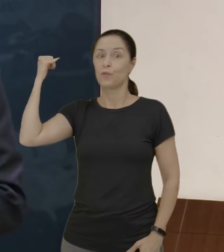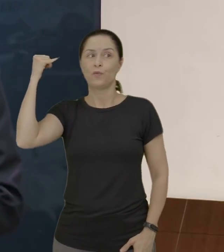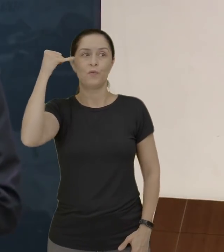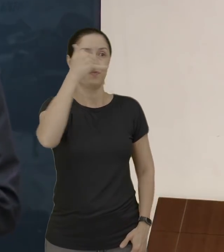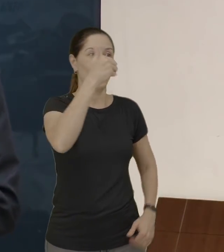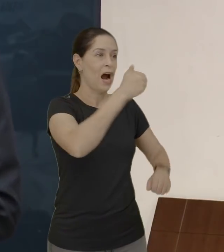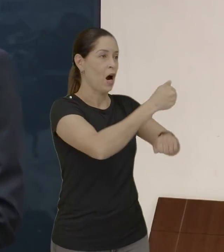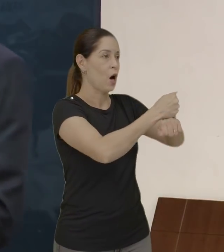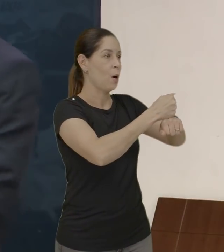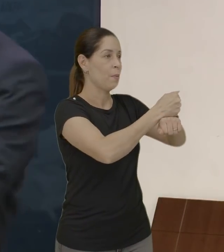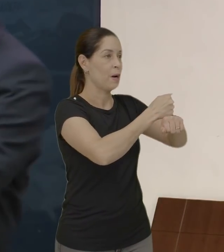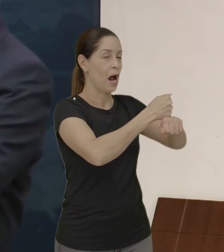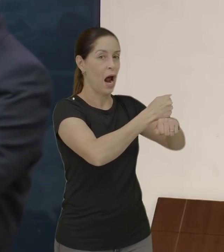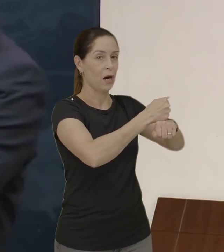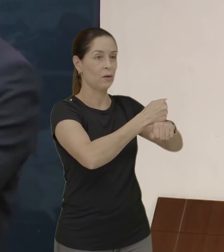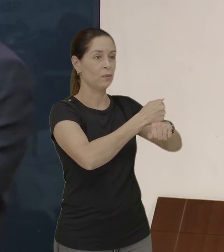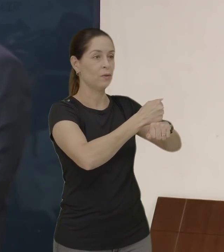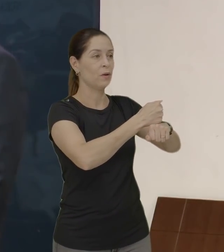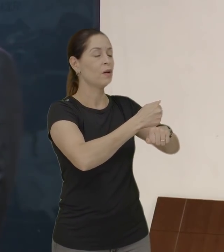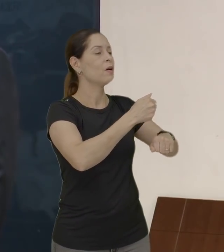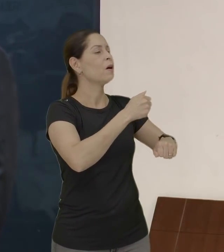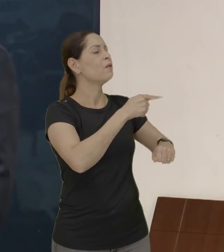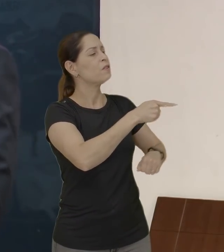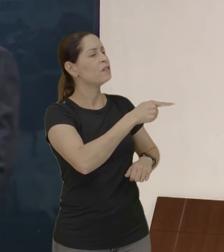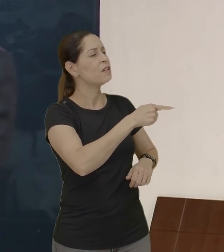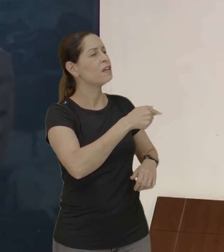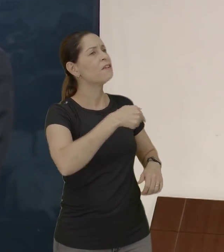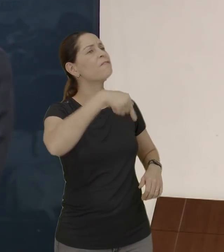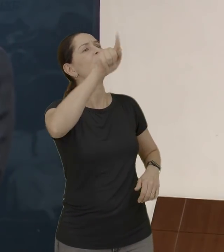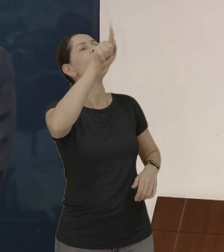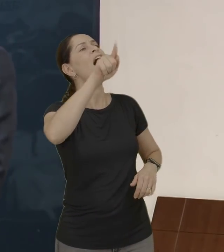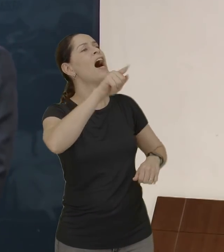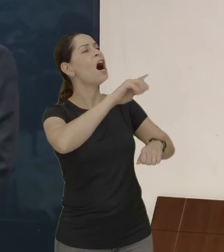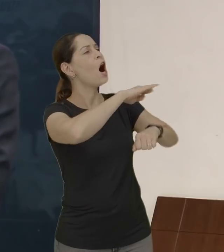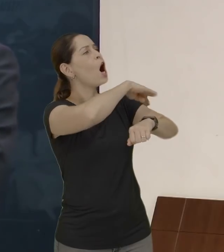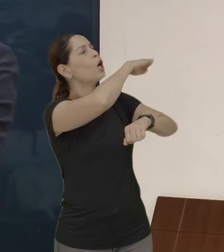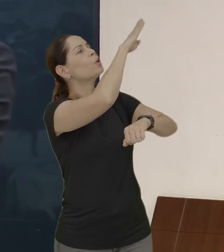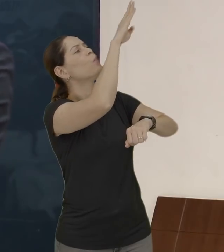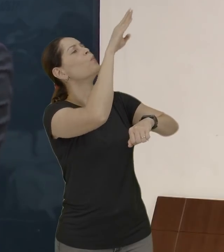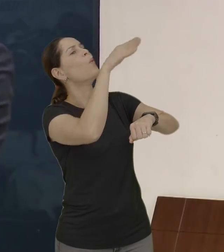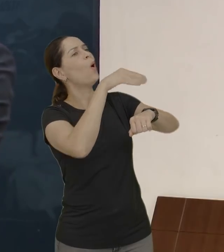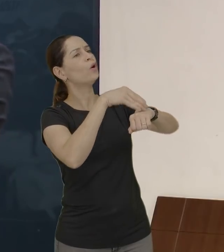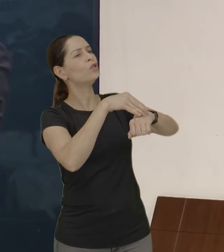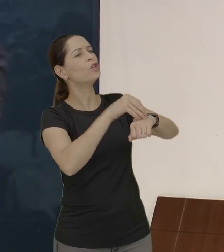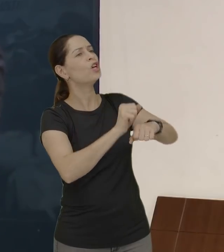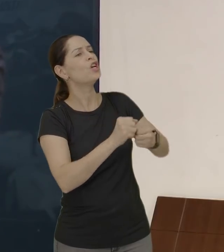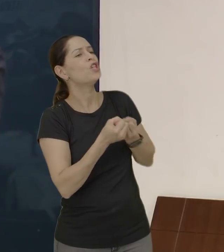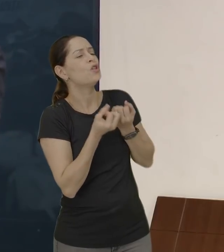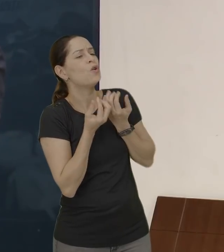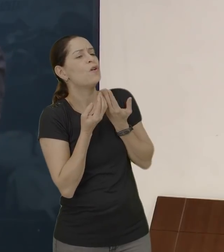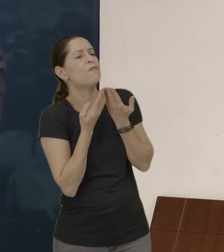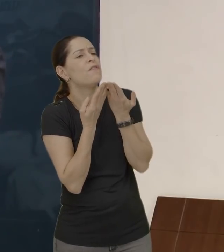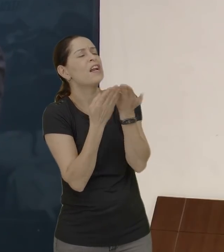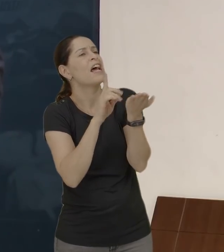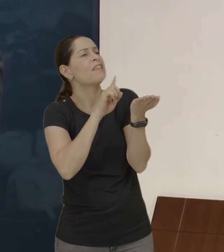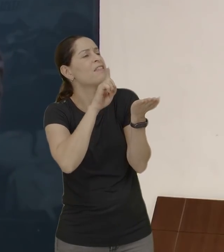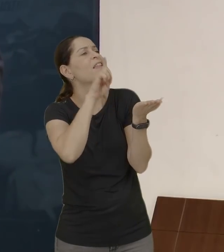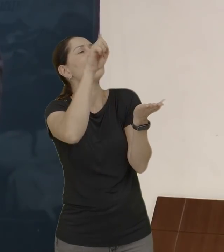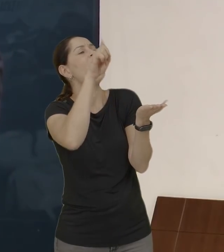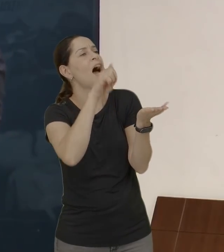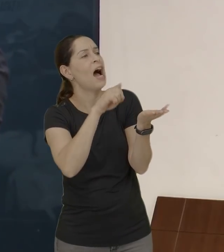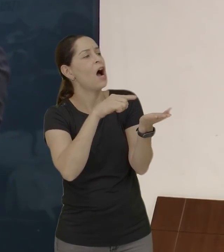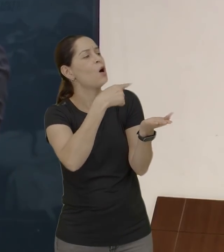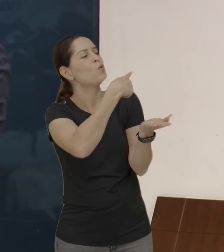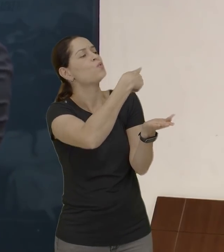aqui, Senhor, vai a um monte que eu te mostrarei, e oferece ali o teu